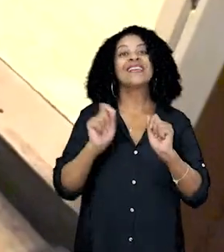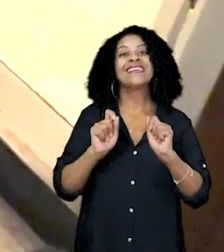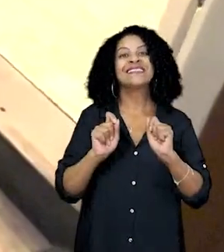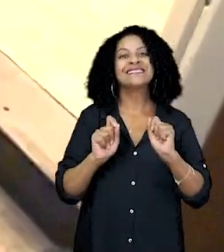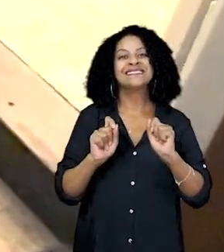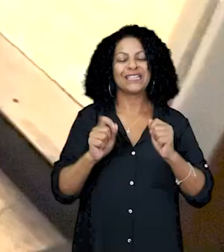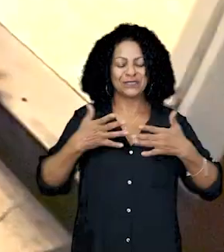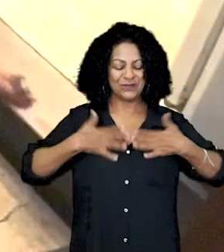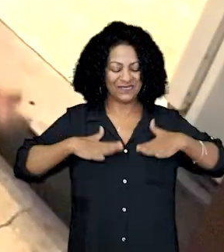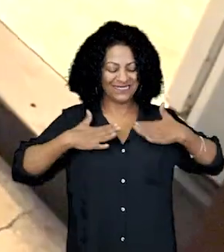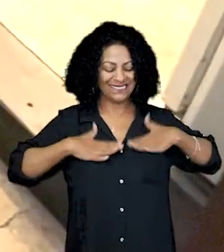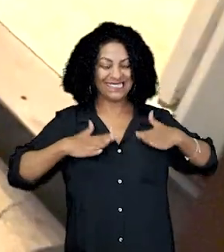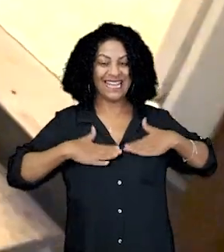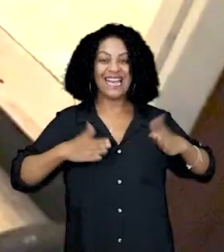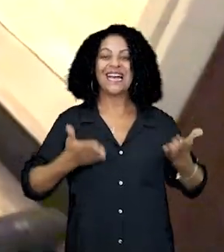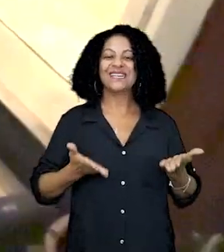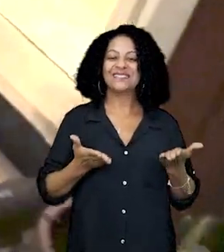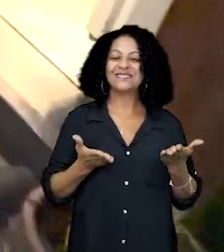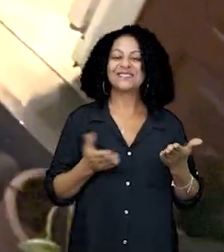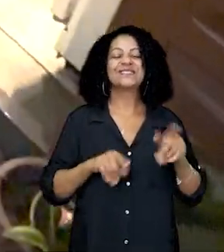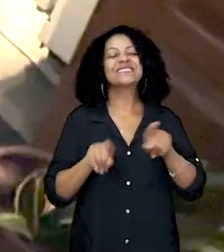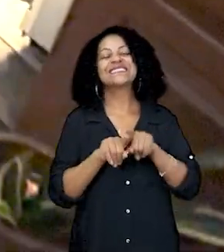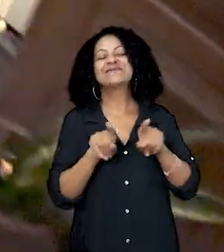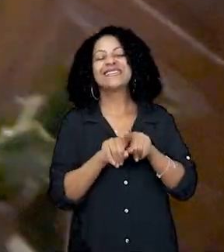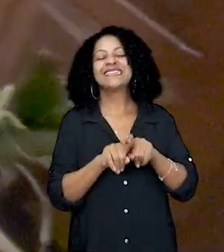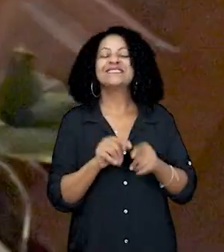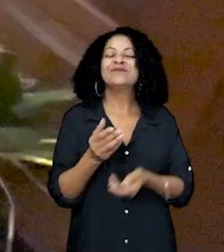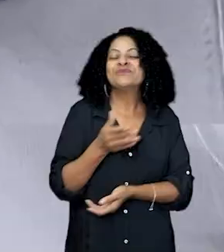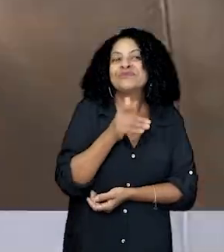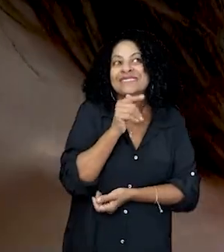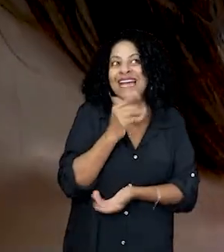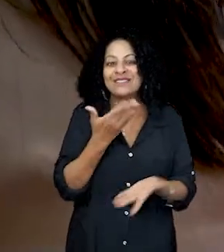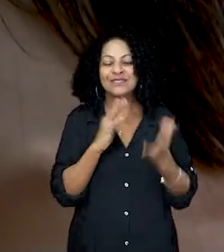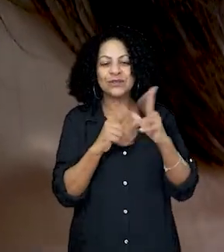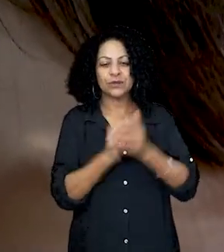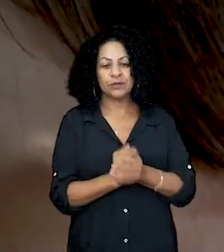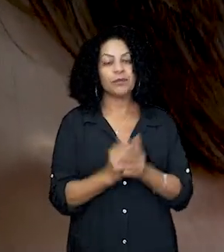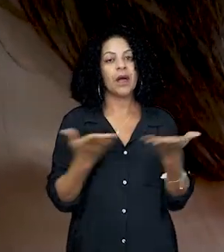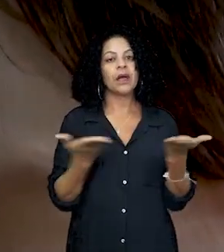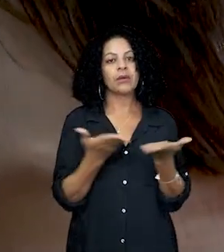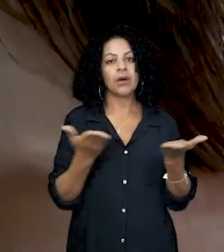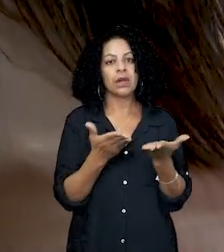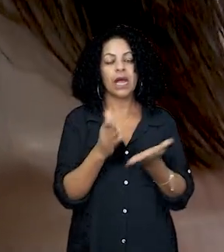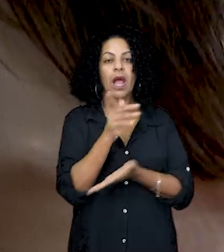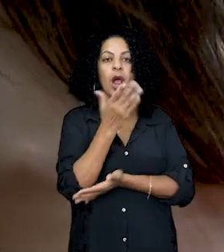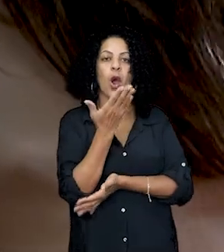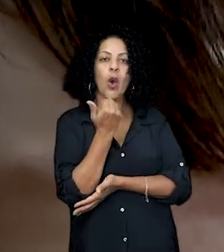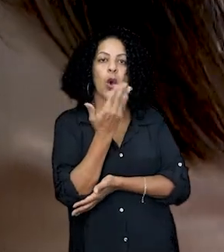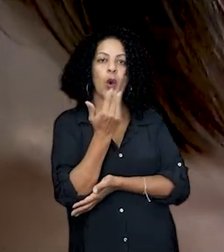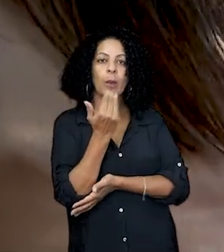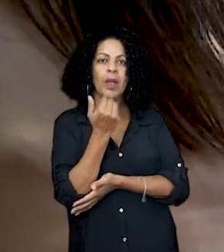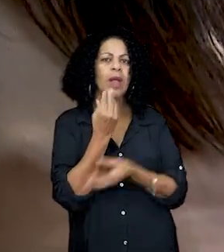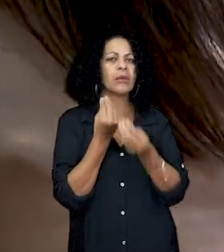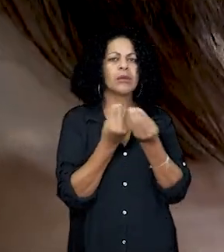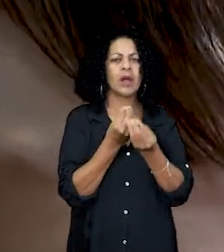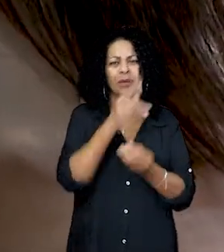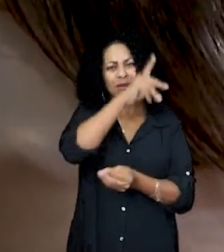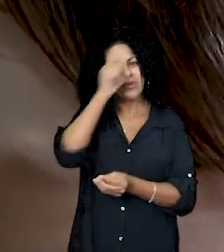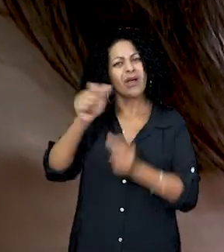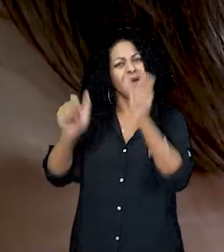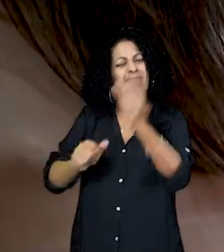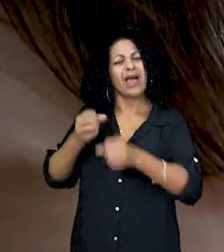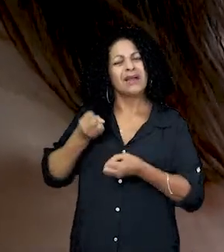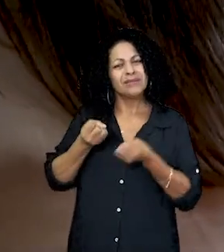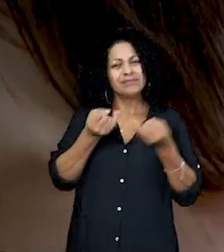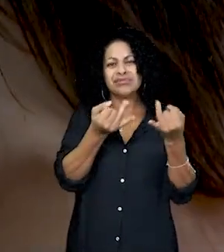de vício, de dar uma descansadinha, já. Falando agora em relação à alimentação, quais são os riscos do trabalhador